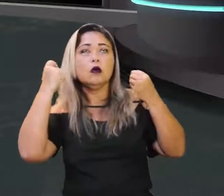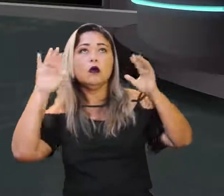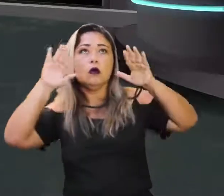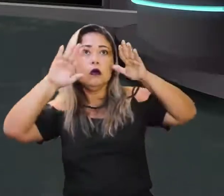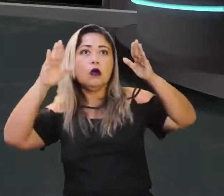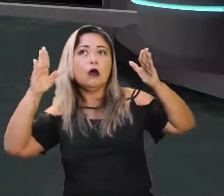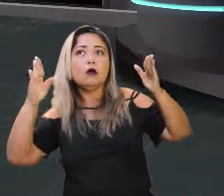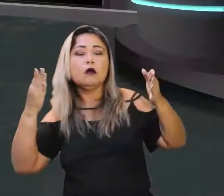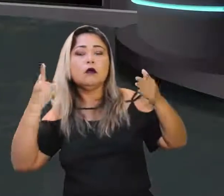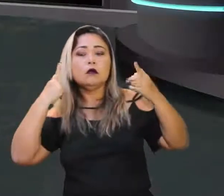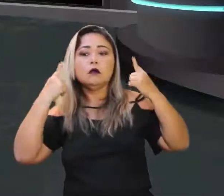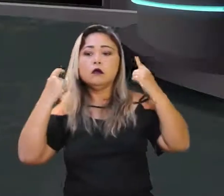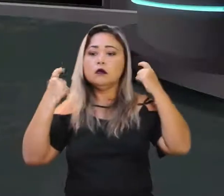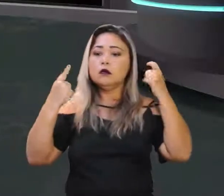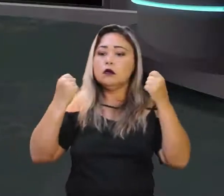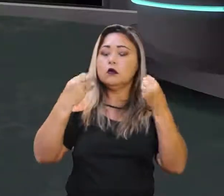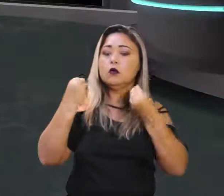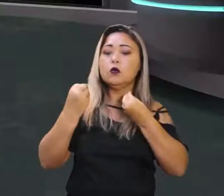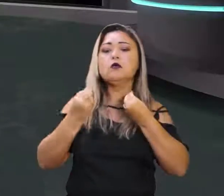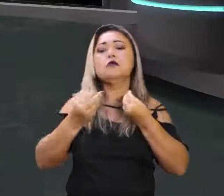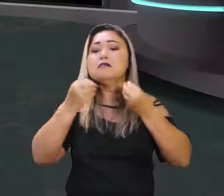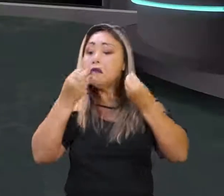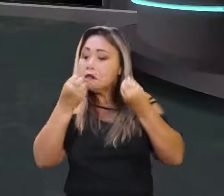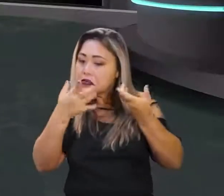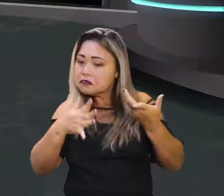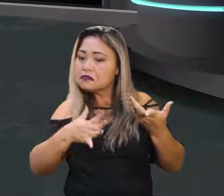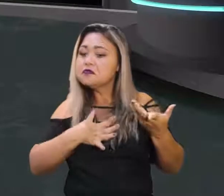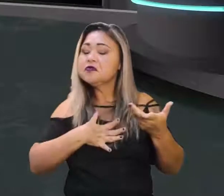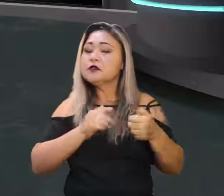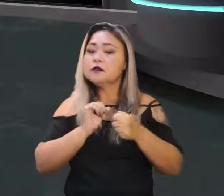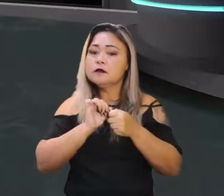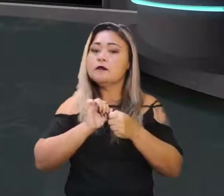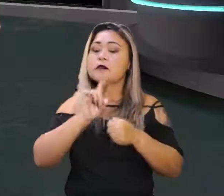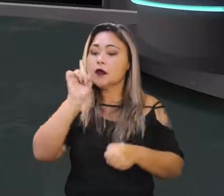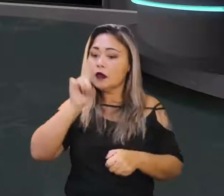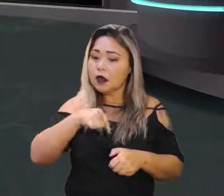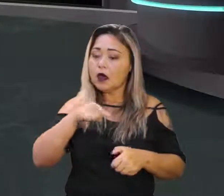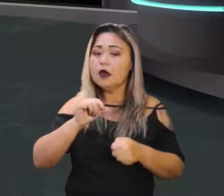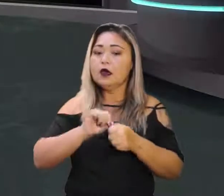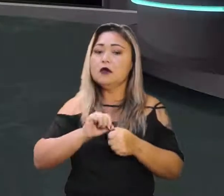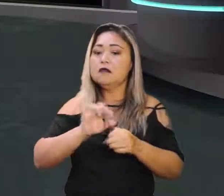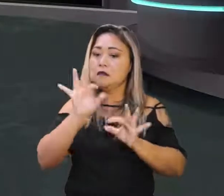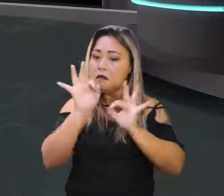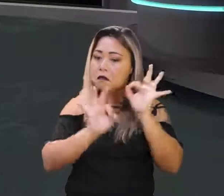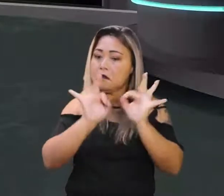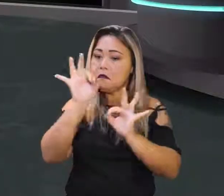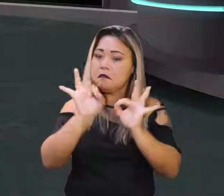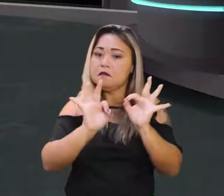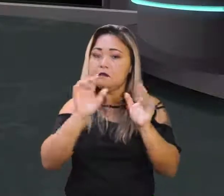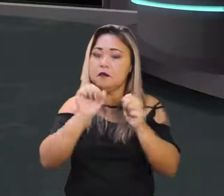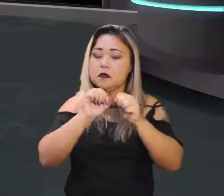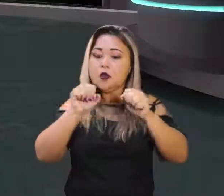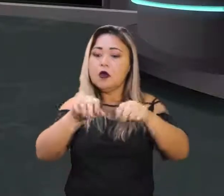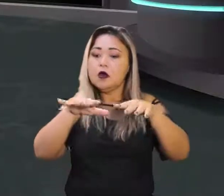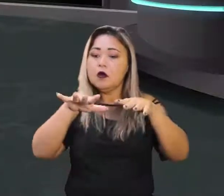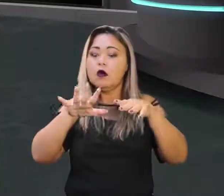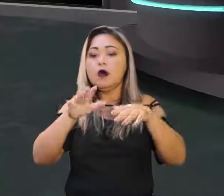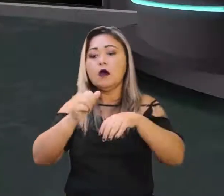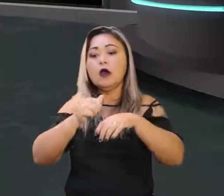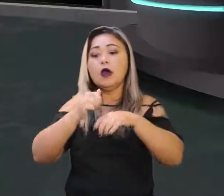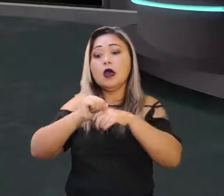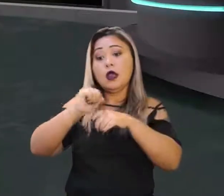Sim. sonoridade e do conforto. Né, De primeiro mundo. Pois é, isso aí eu já ouvi falar Ele é muito maior bem. do que o